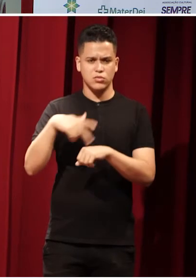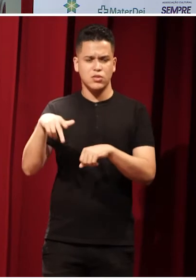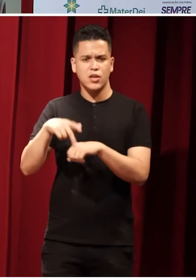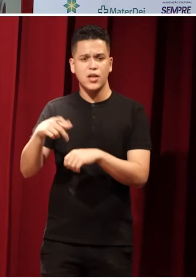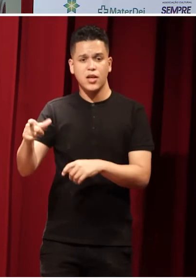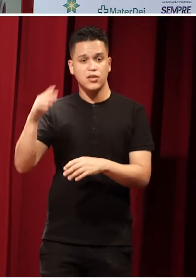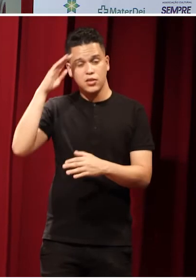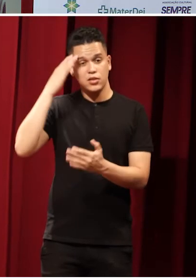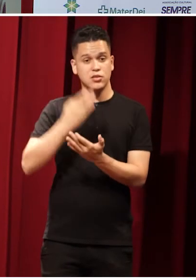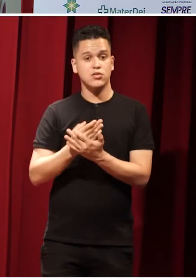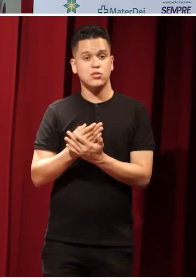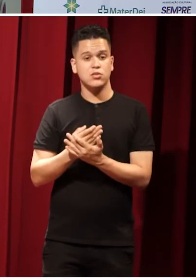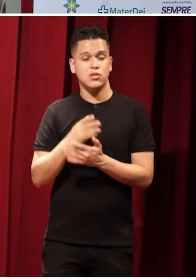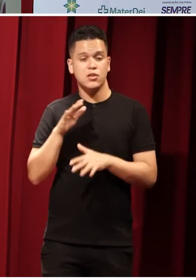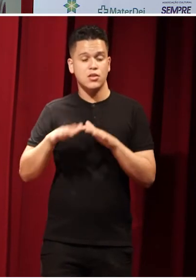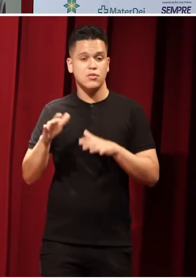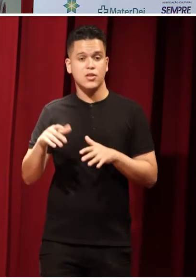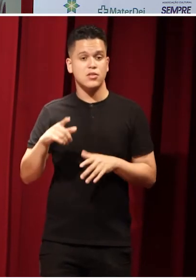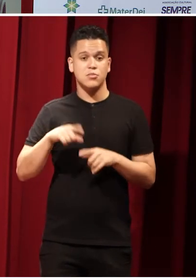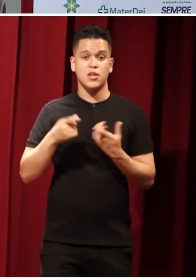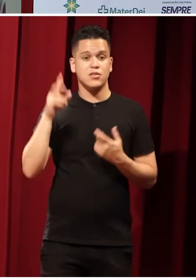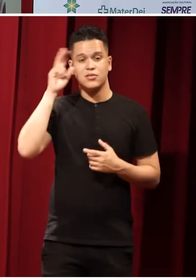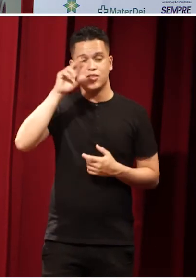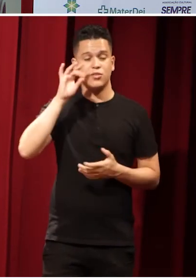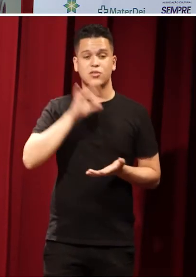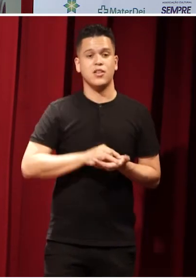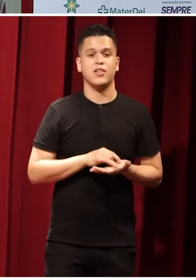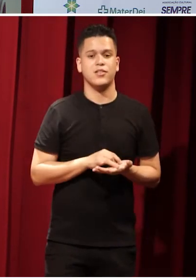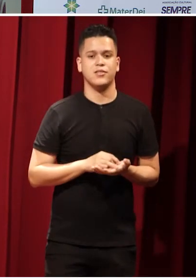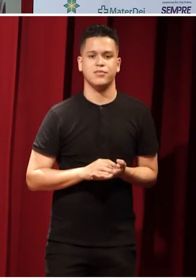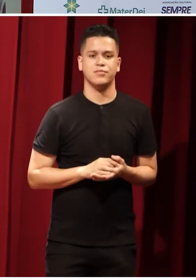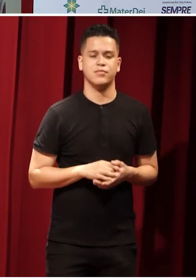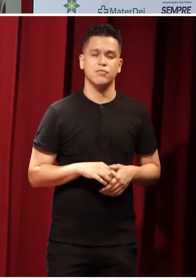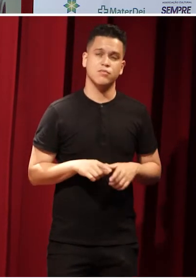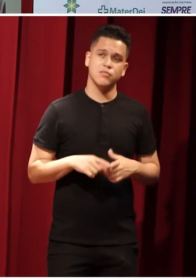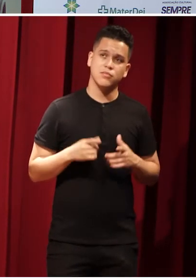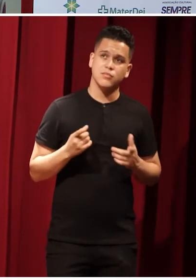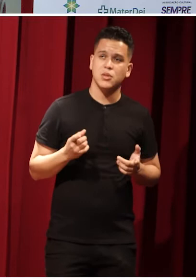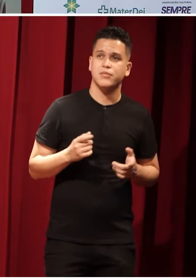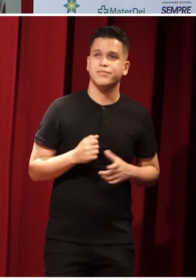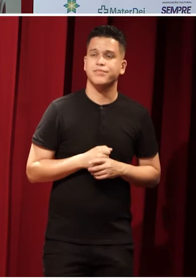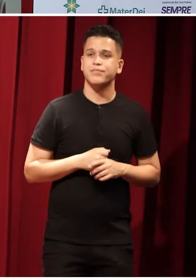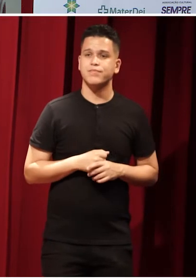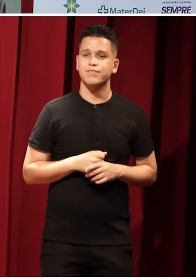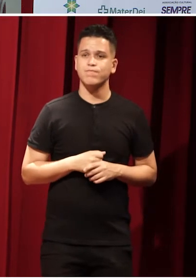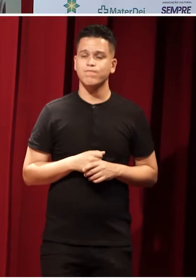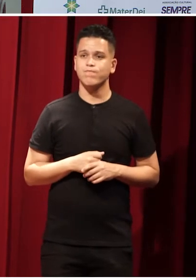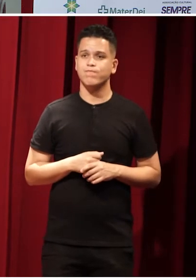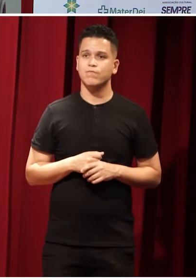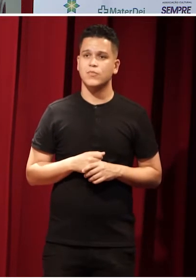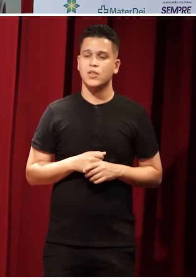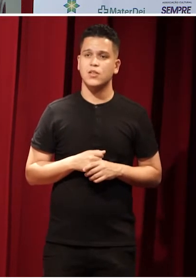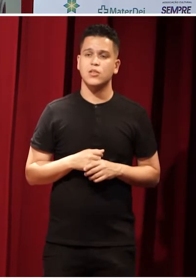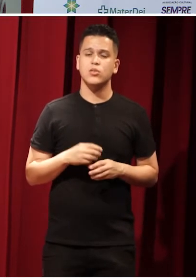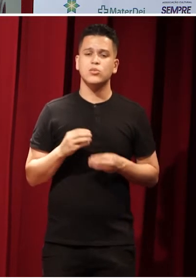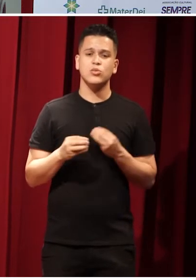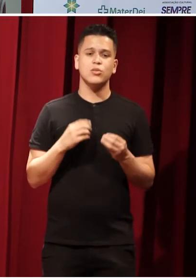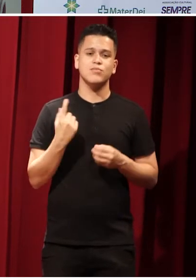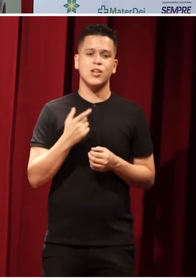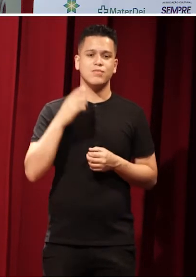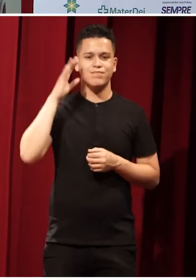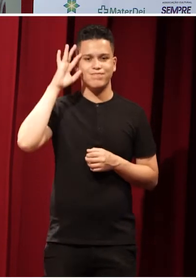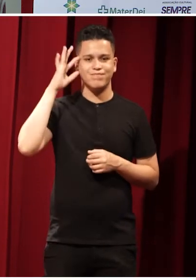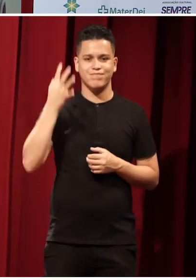segmentos importantes da opinião pública. Agora, se você me disser qual é a solução para